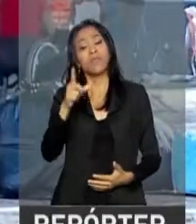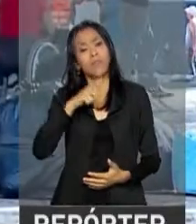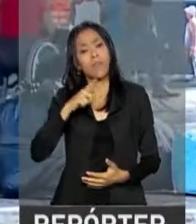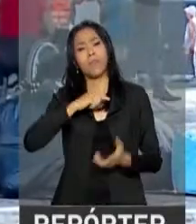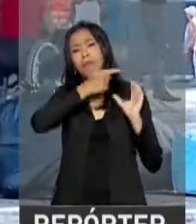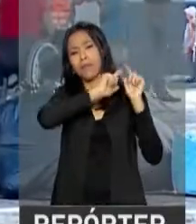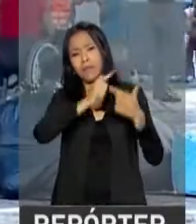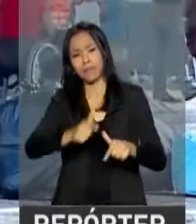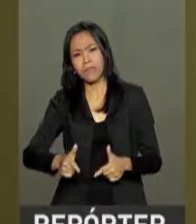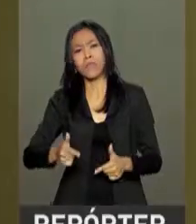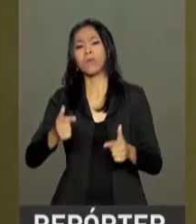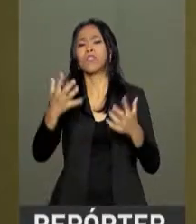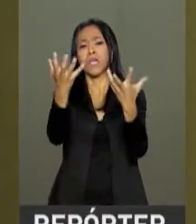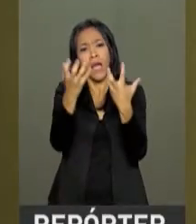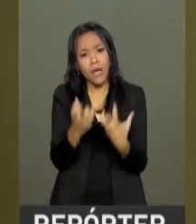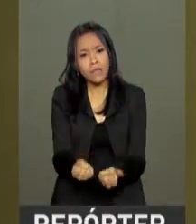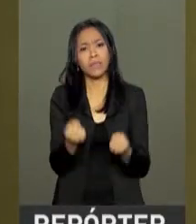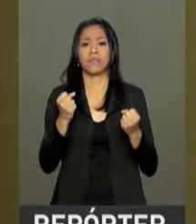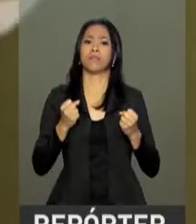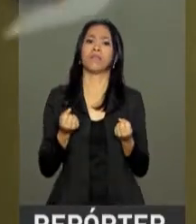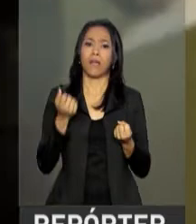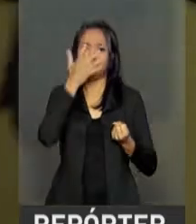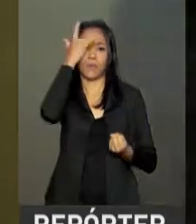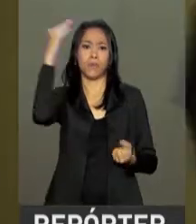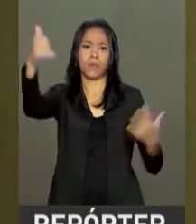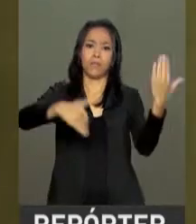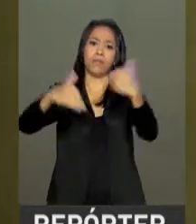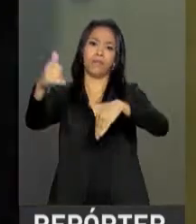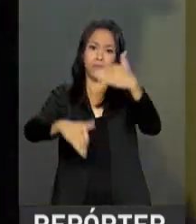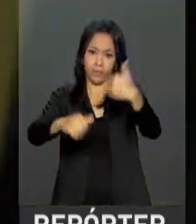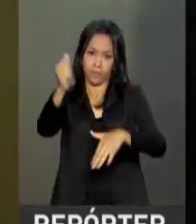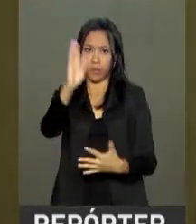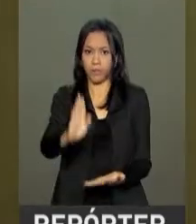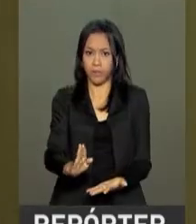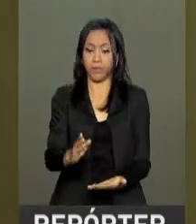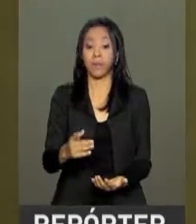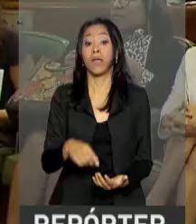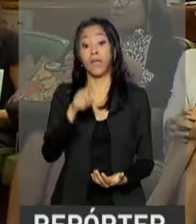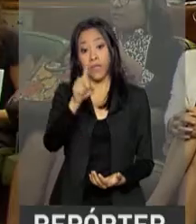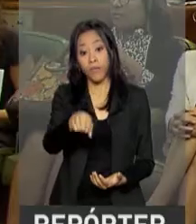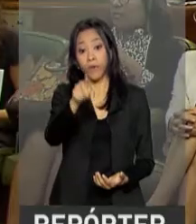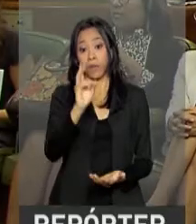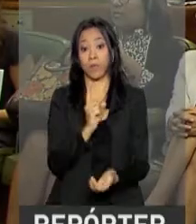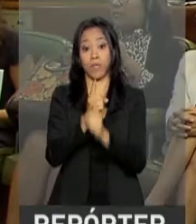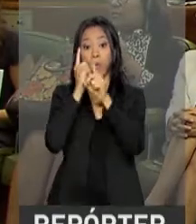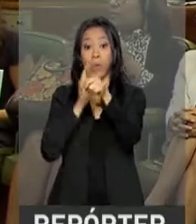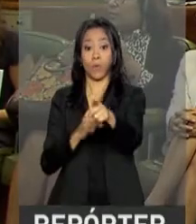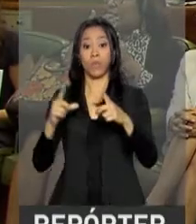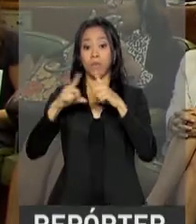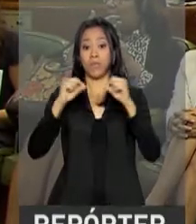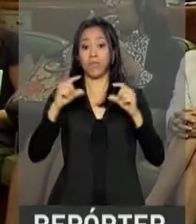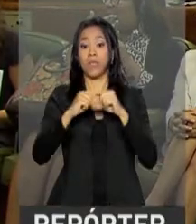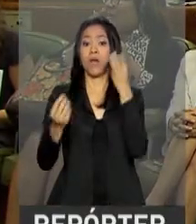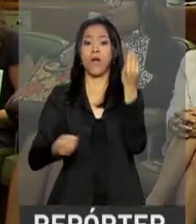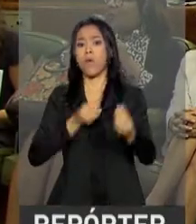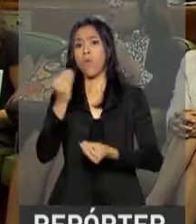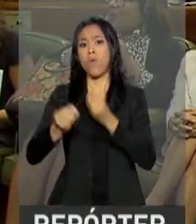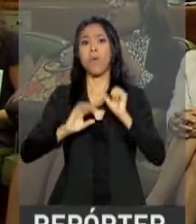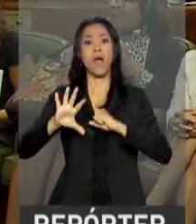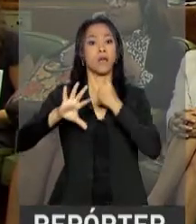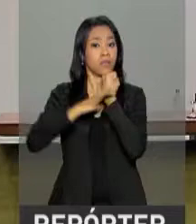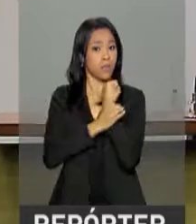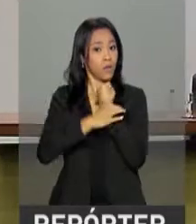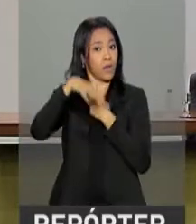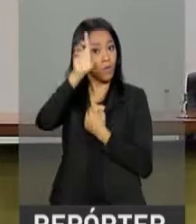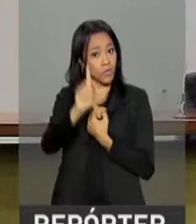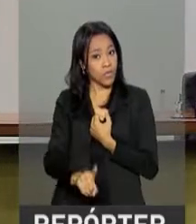precisa como lembrou o ministro das relações exteriores aloísio nunes durante o encontro em brasília que discutir como garantir os direitos de pessoas